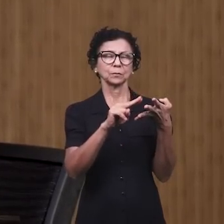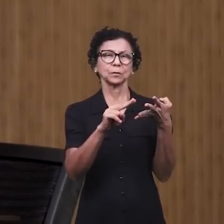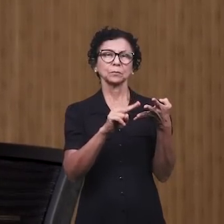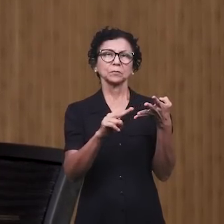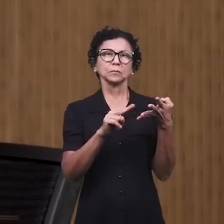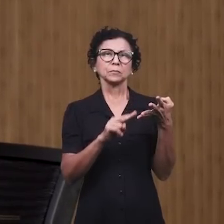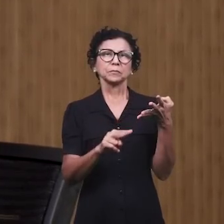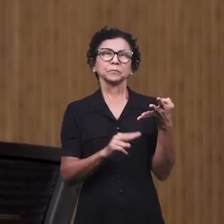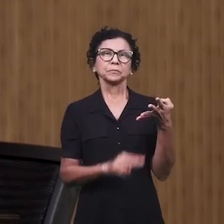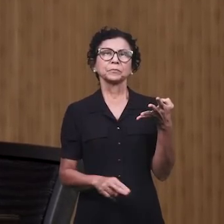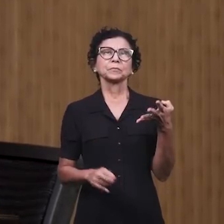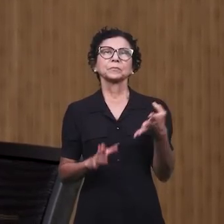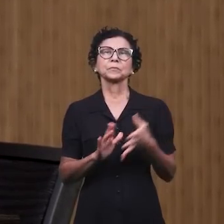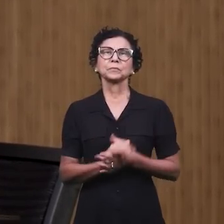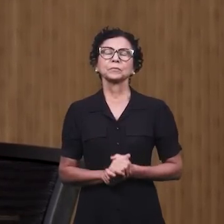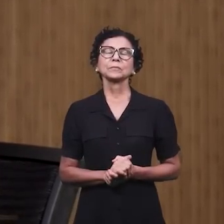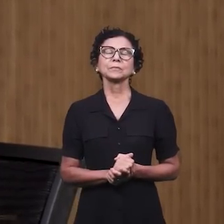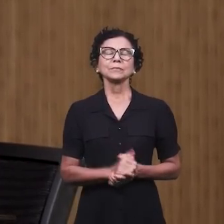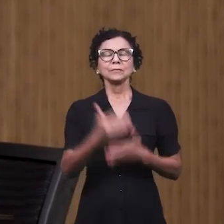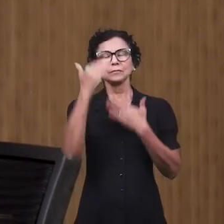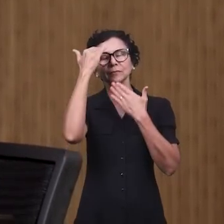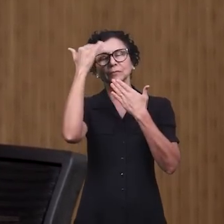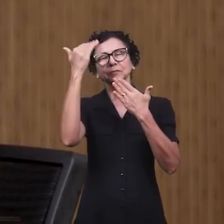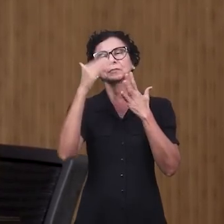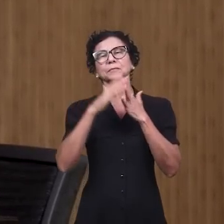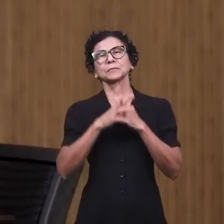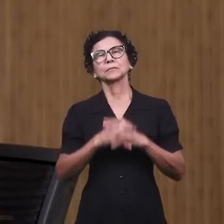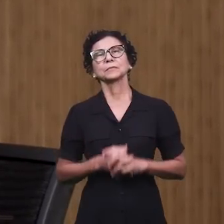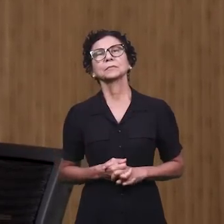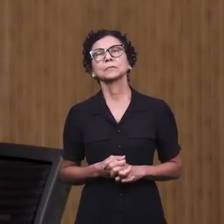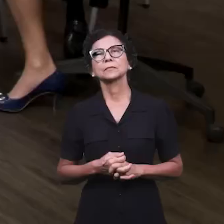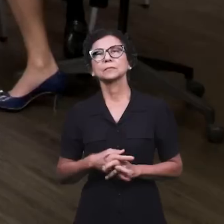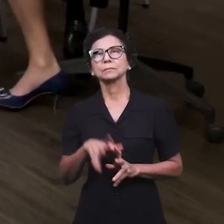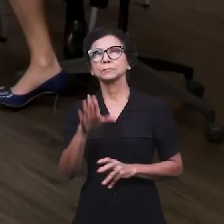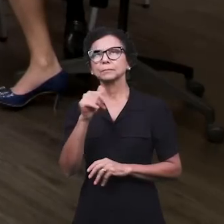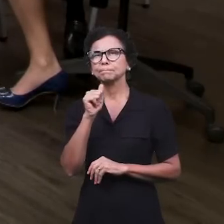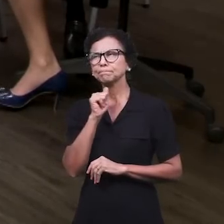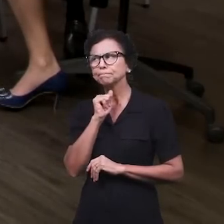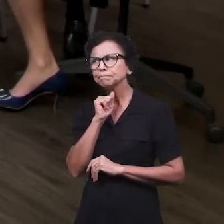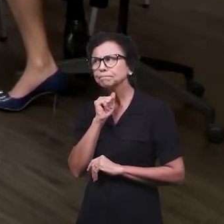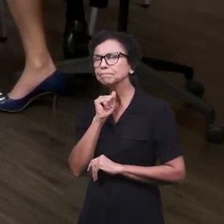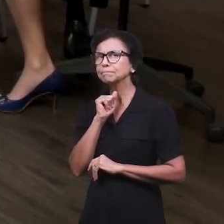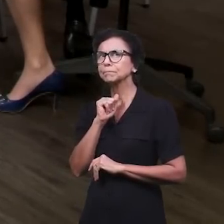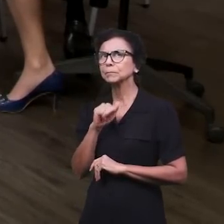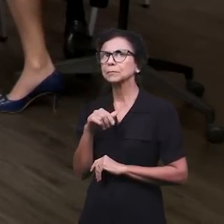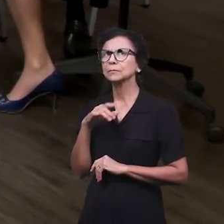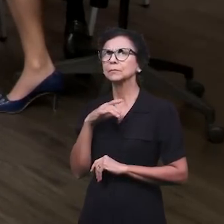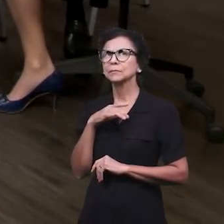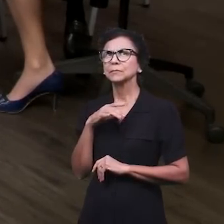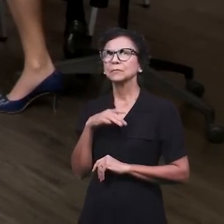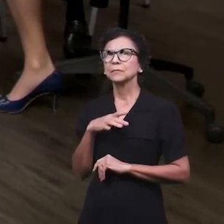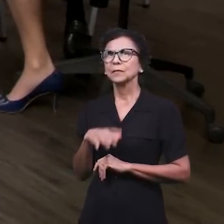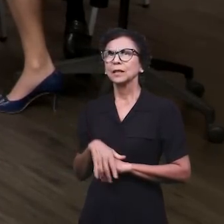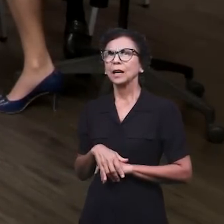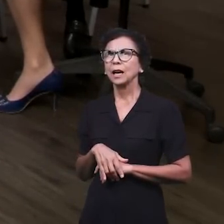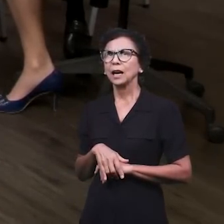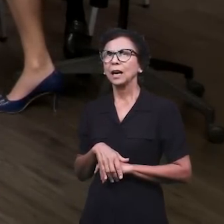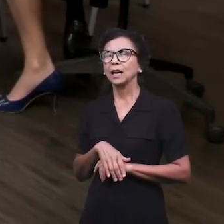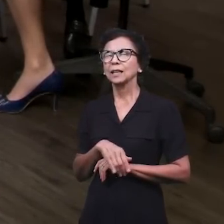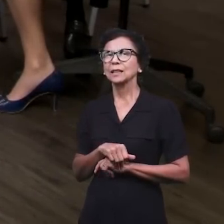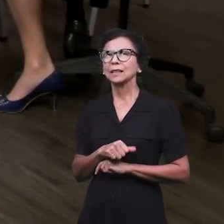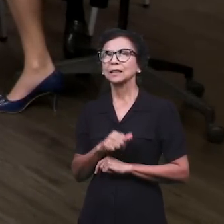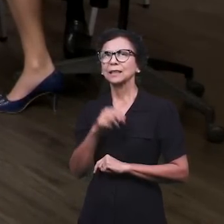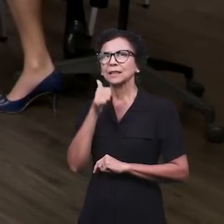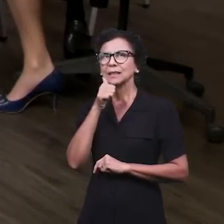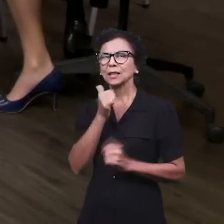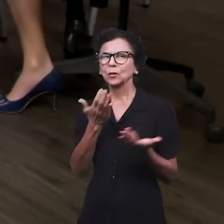Thalisson, também o Rafael e a Raíssa. Nosso muito obrigada. Eu tô sabendo que tem jovem nova também na sim, produção, sim,